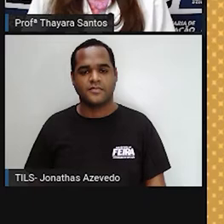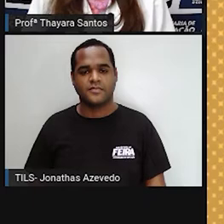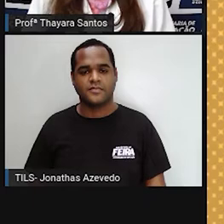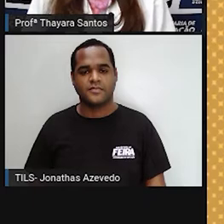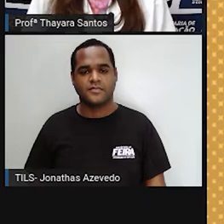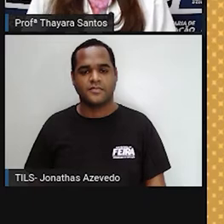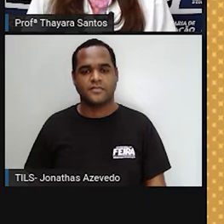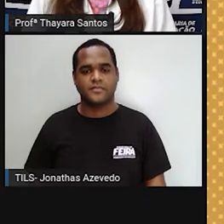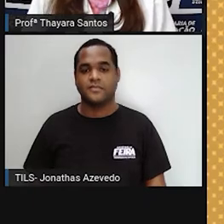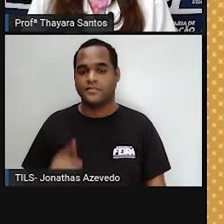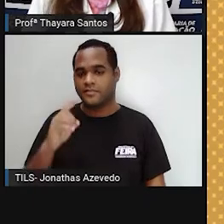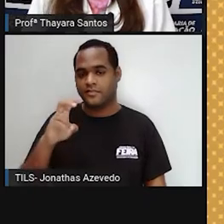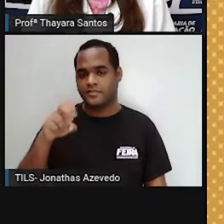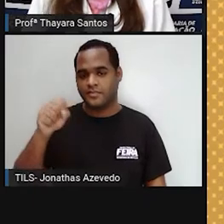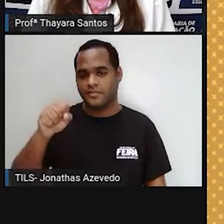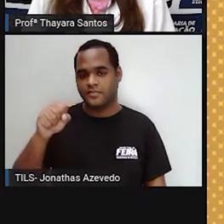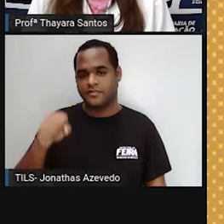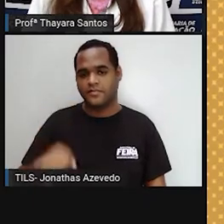Quinze,